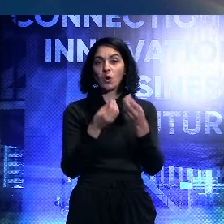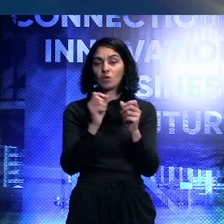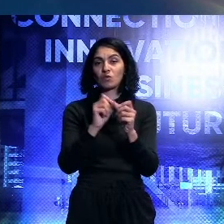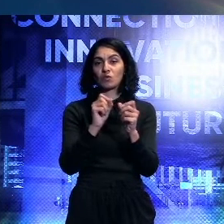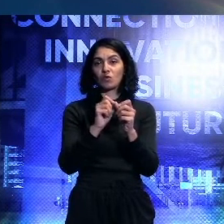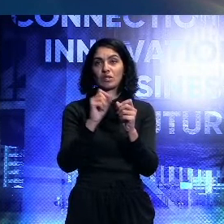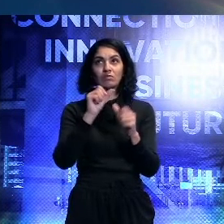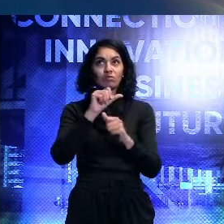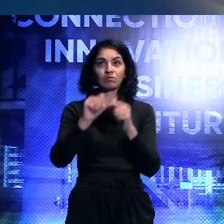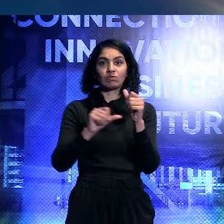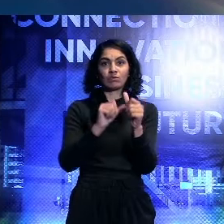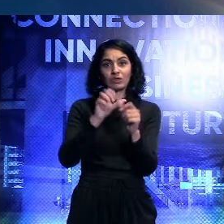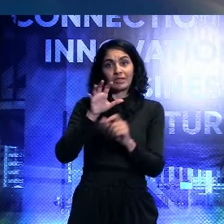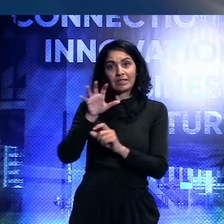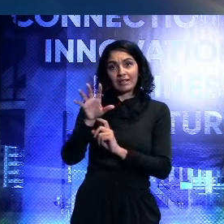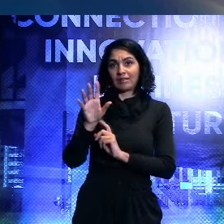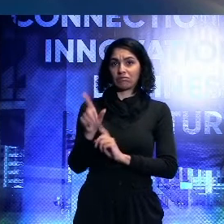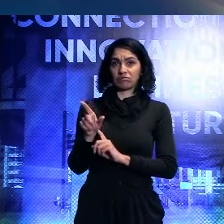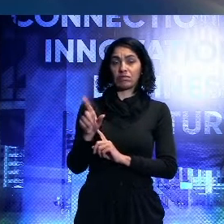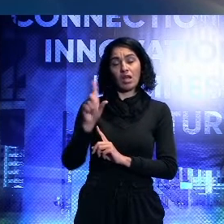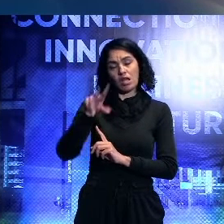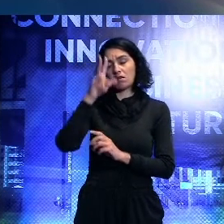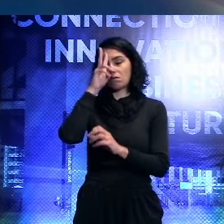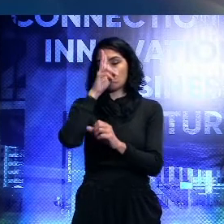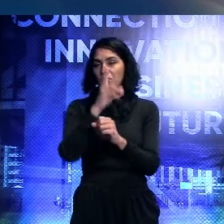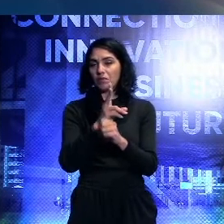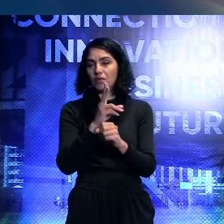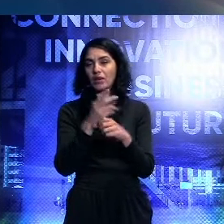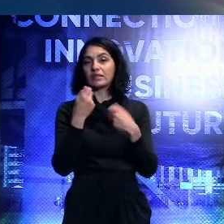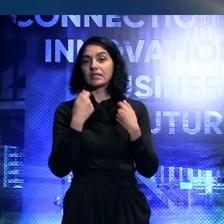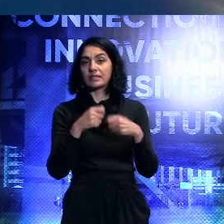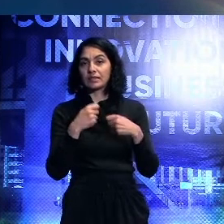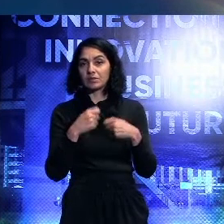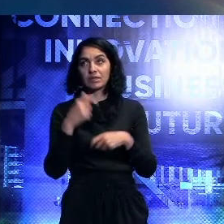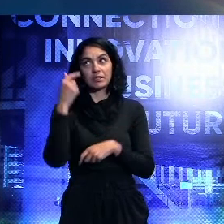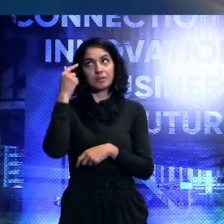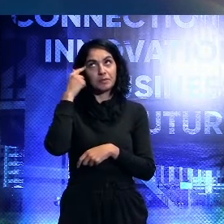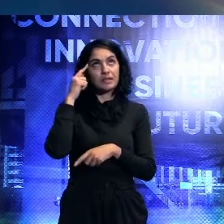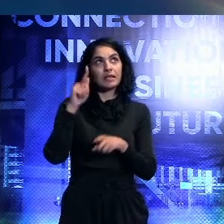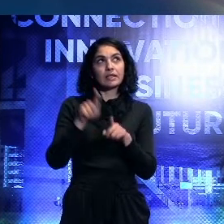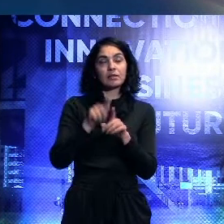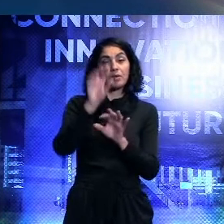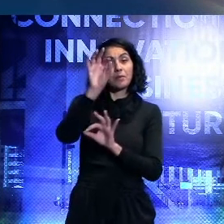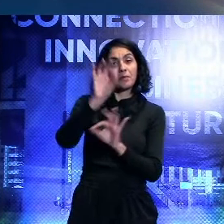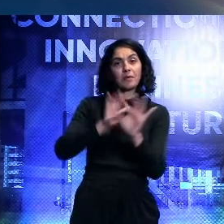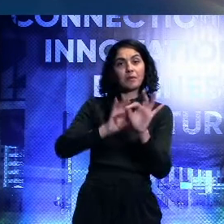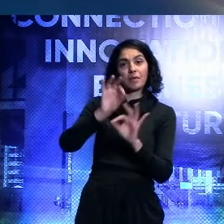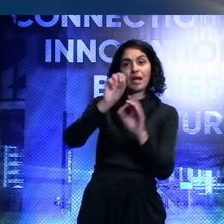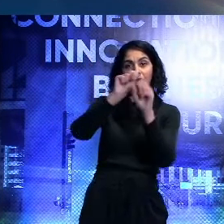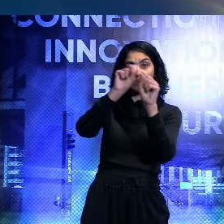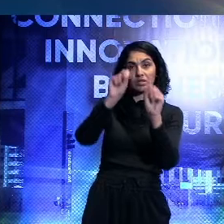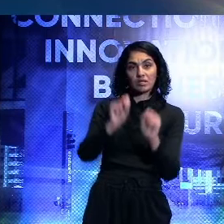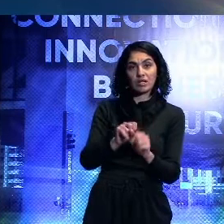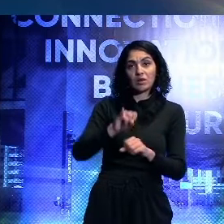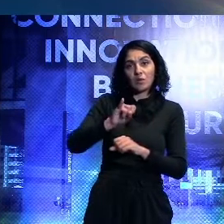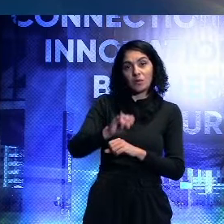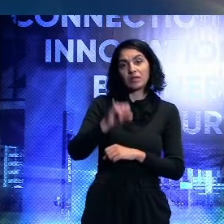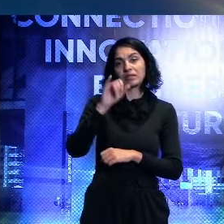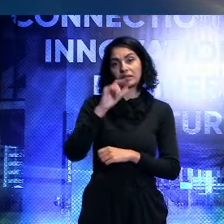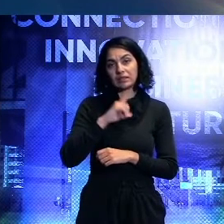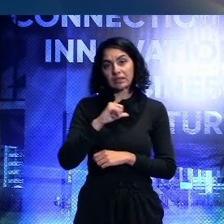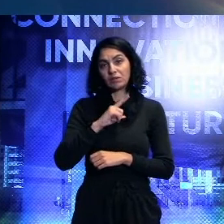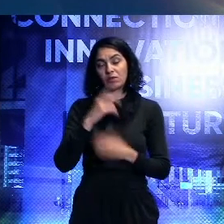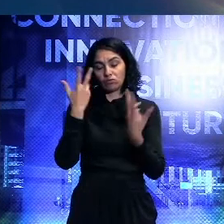mais lento? É uma hipótese. E a gente precisa não só pensar, mas preparar o nosso sistema para que ele se comporte da maneira